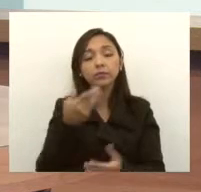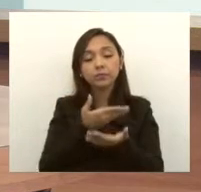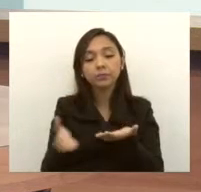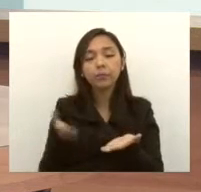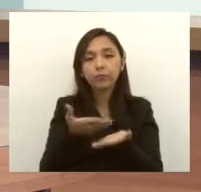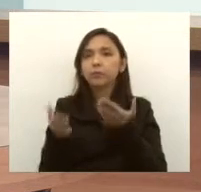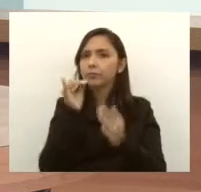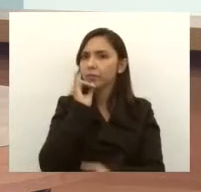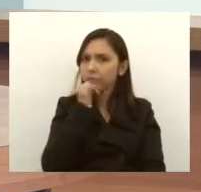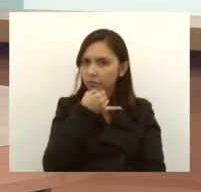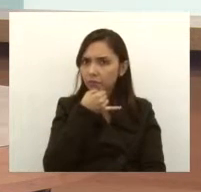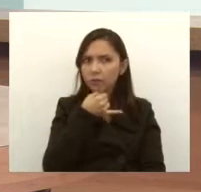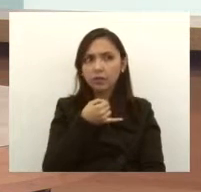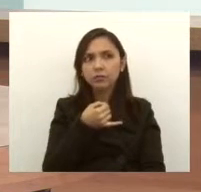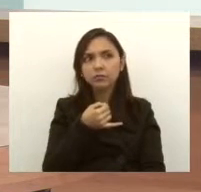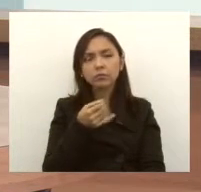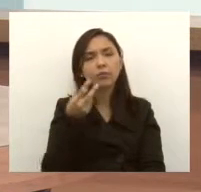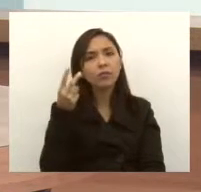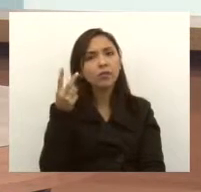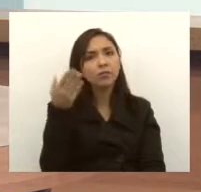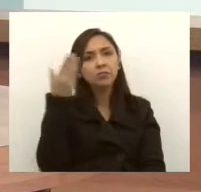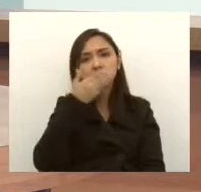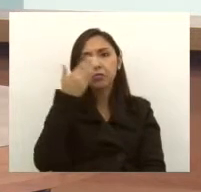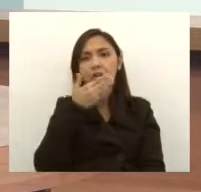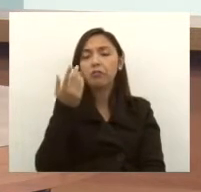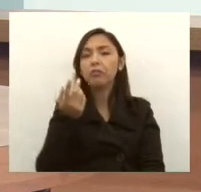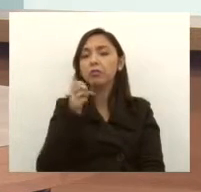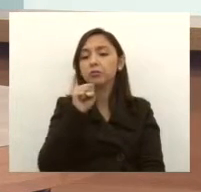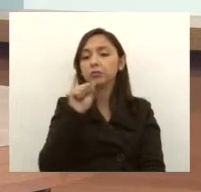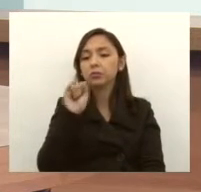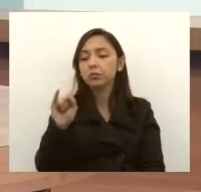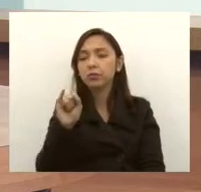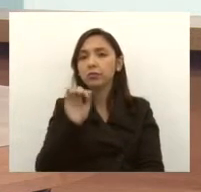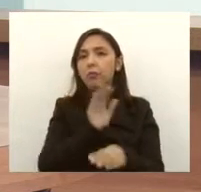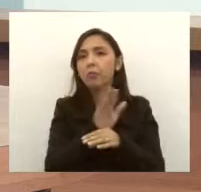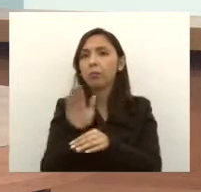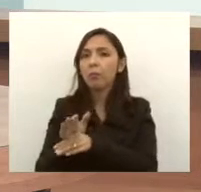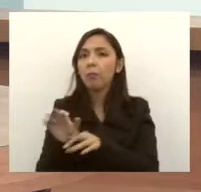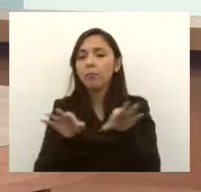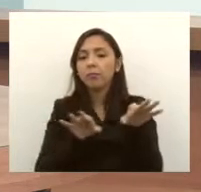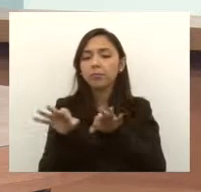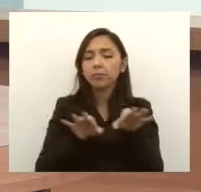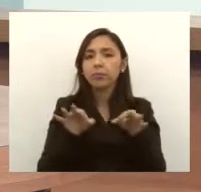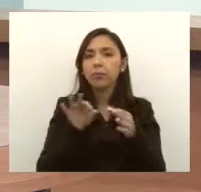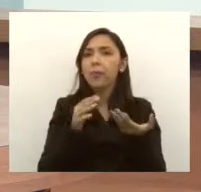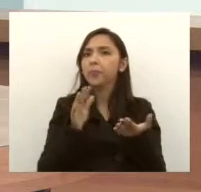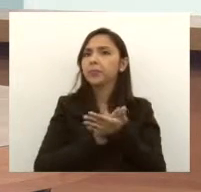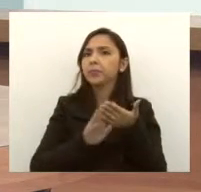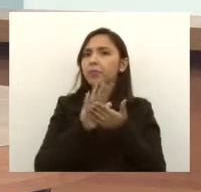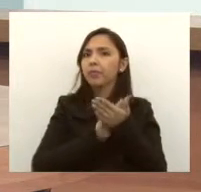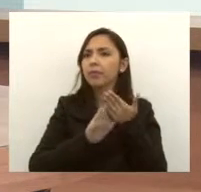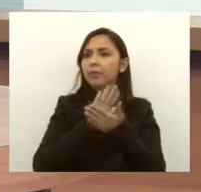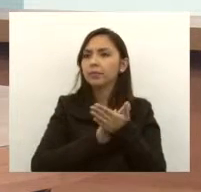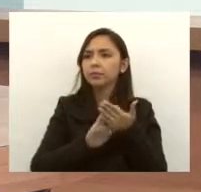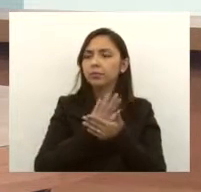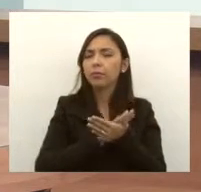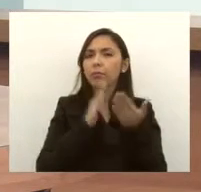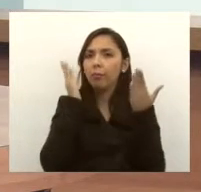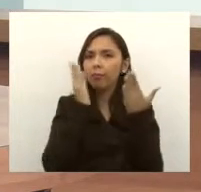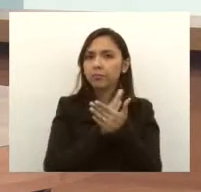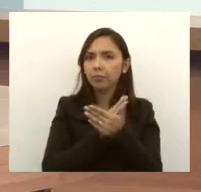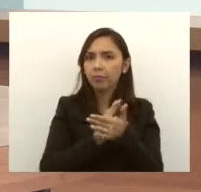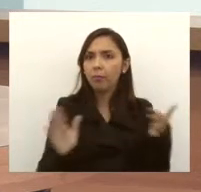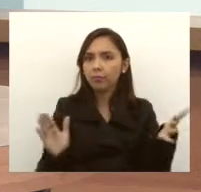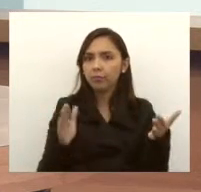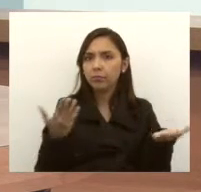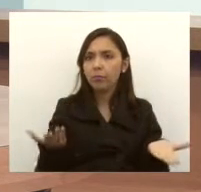muito triste. Eu não vejo o SAI tomar nenhuma atitude, nenhuma providência para estar com um programa, com um projeto, para estar acabando com